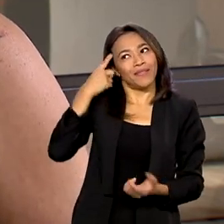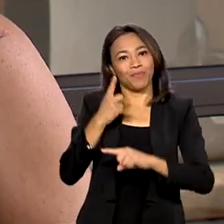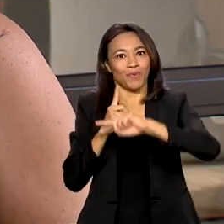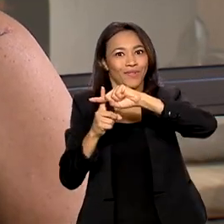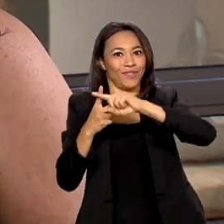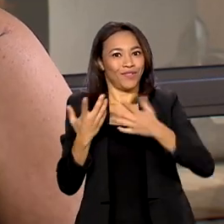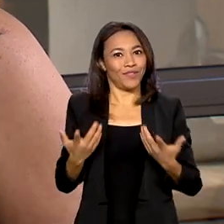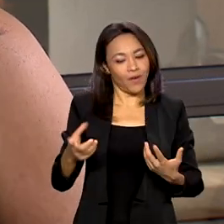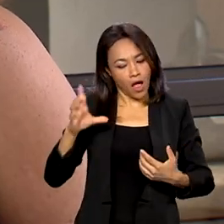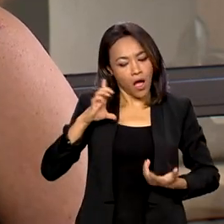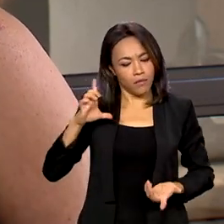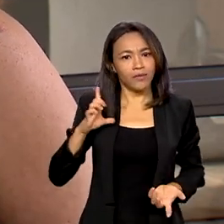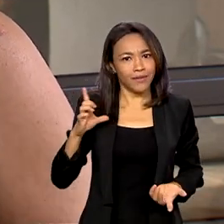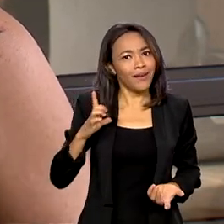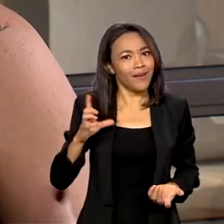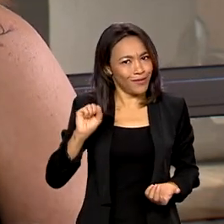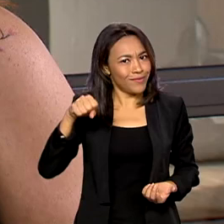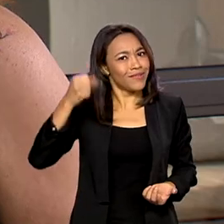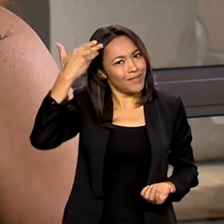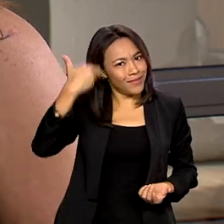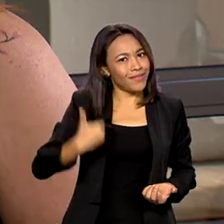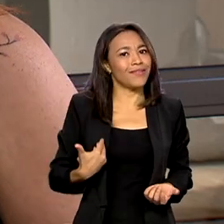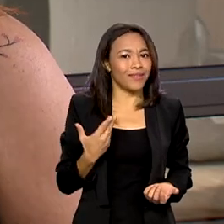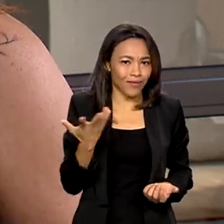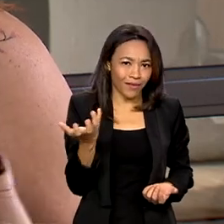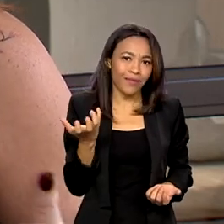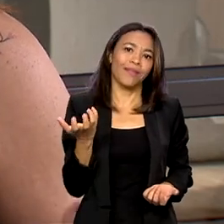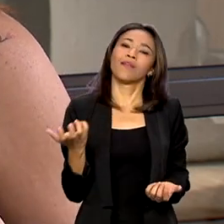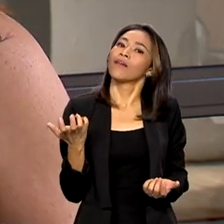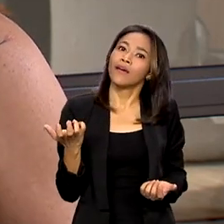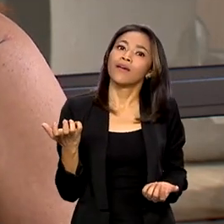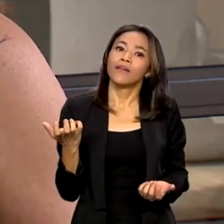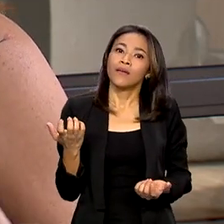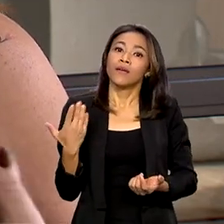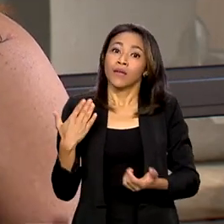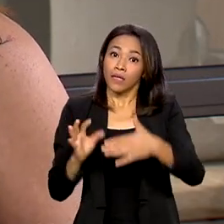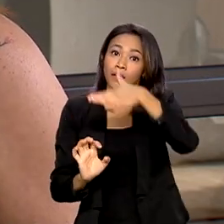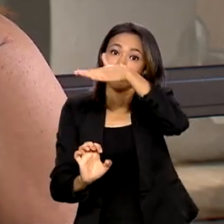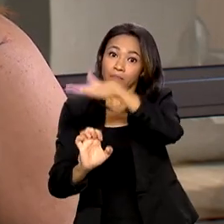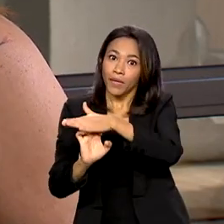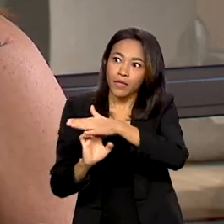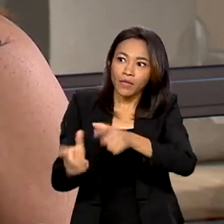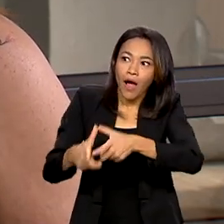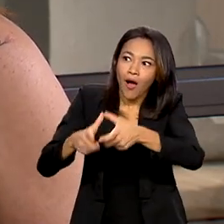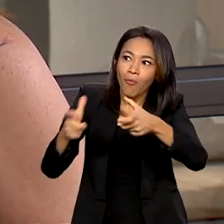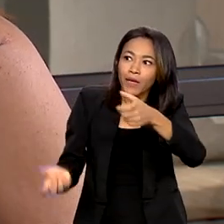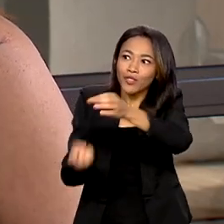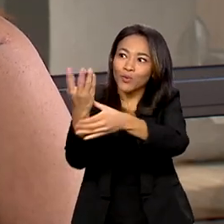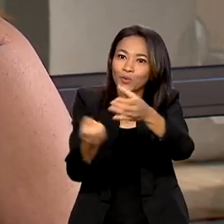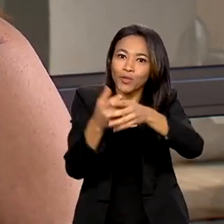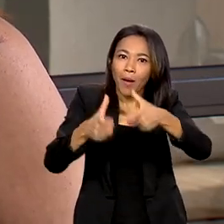eu tenho assim a pretensão de que a empresa aumente as coisas aconteçam